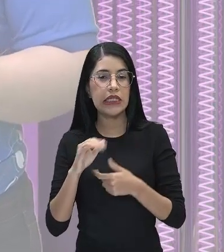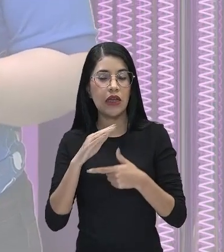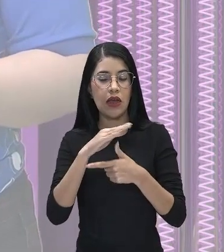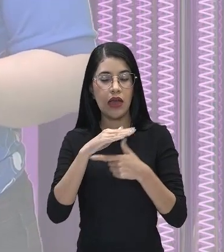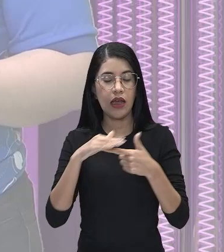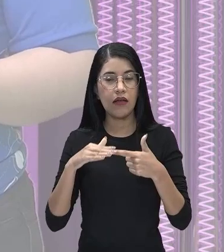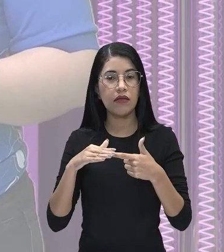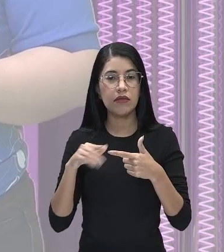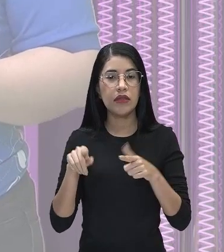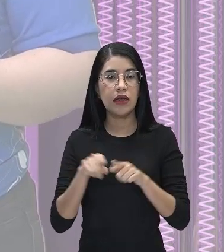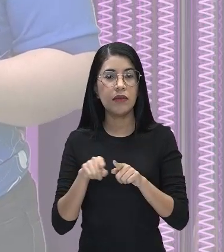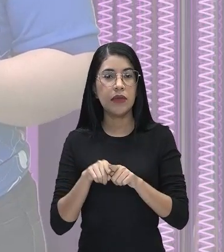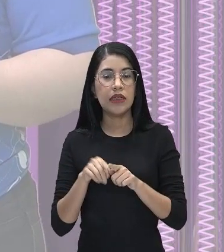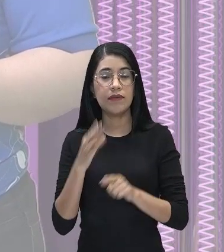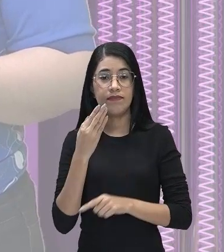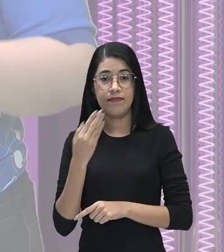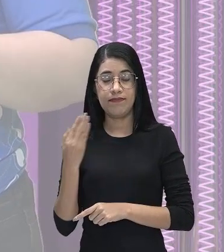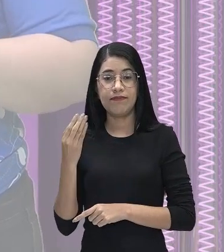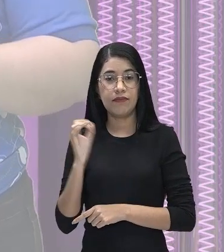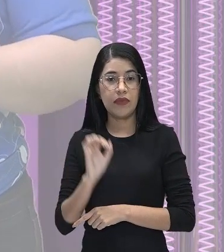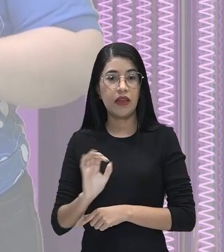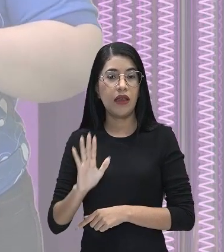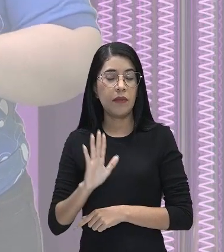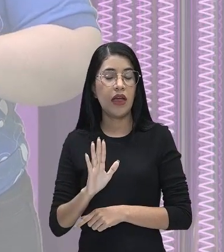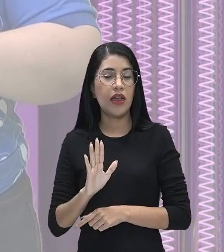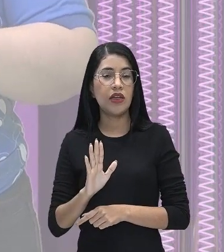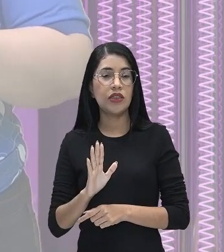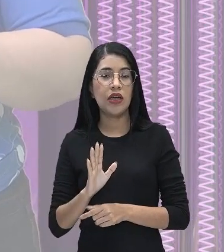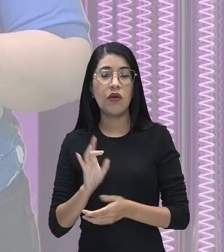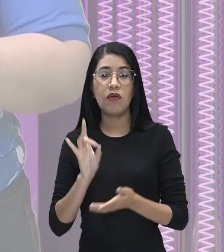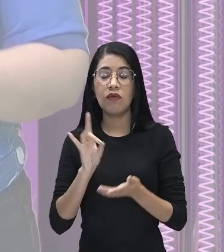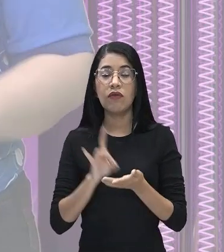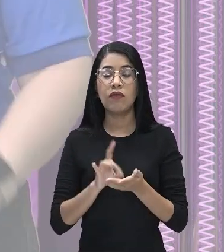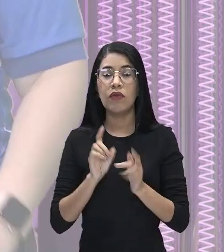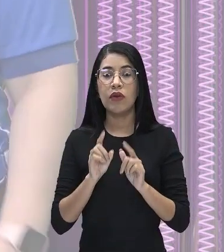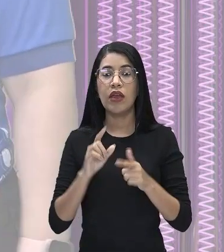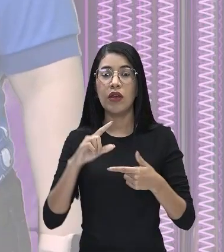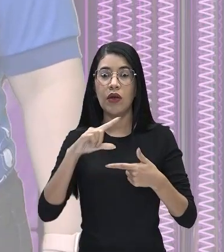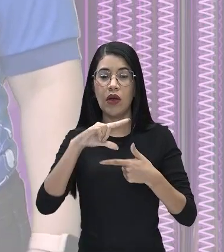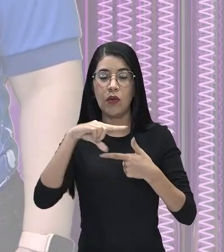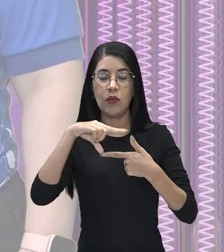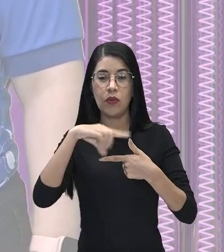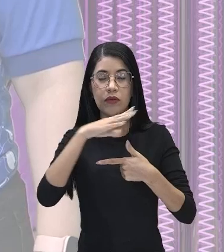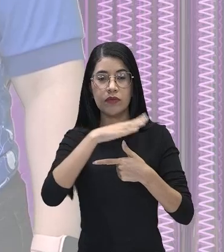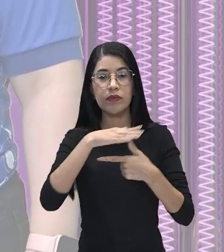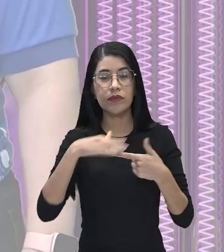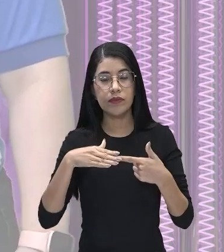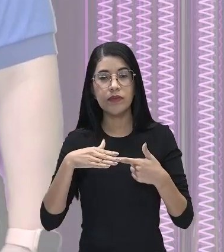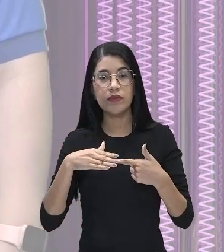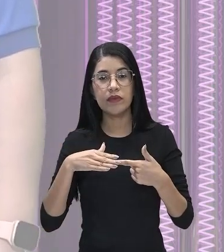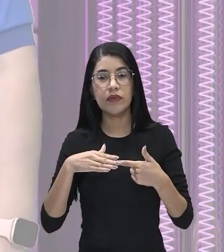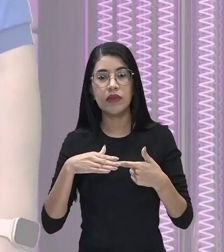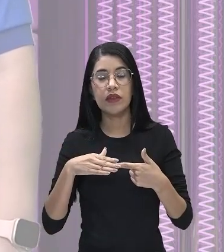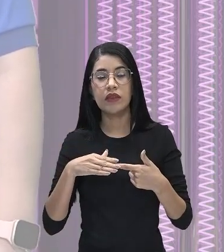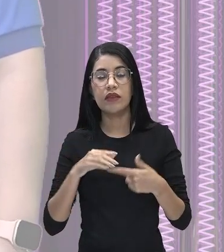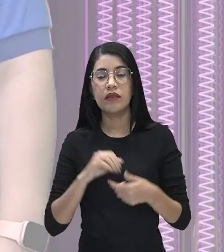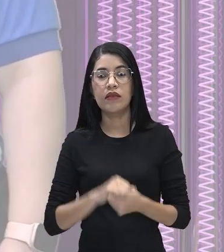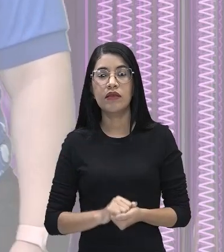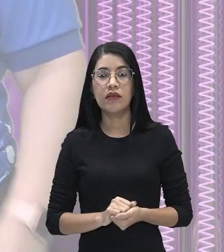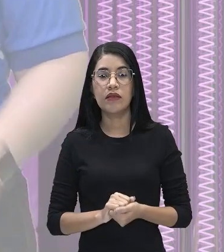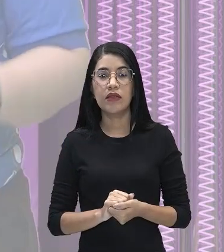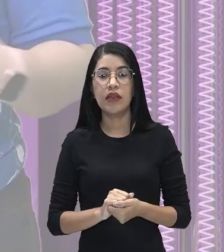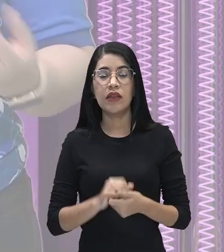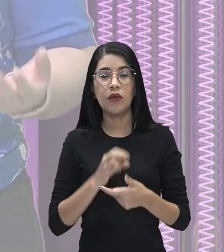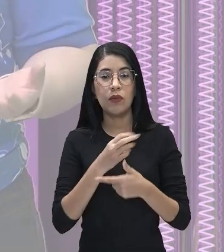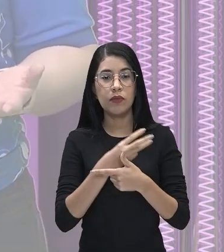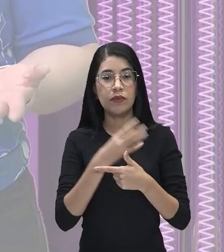exemplo, se a gente olhasse aqui nessa imagem, eu posso dizer que esse triângulo é um triângulo retângulo. Então, esse triângulo original aqui, 3, 4,